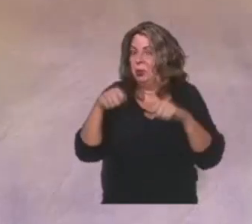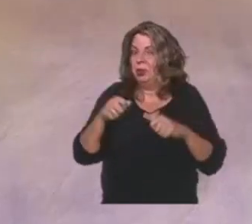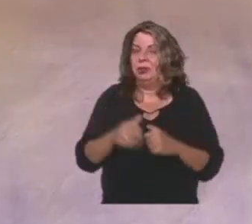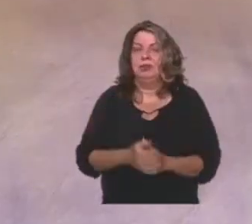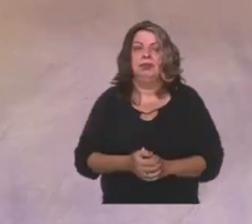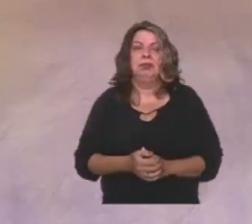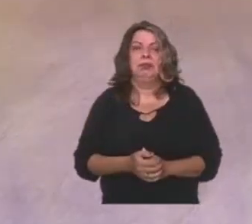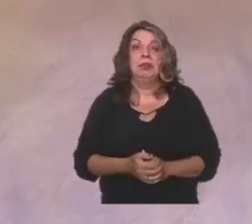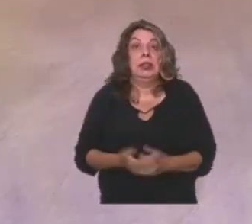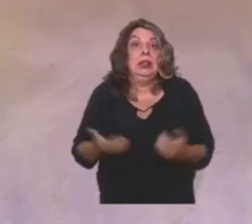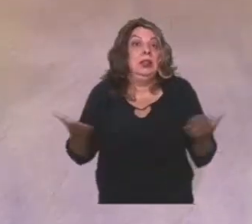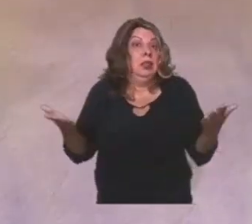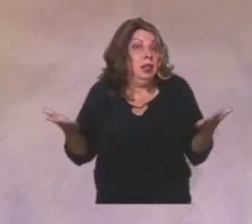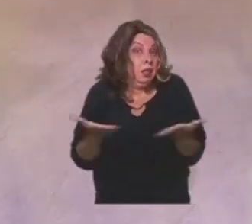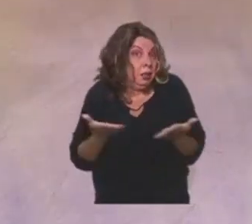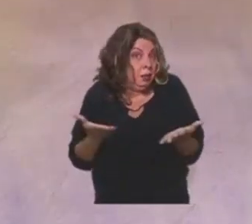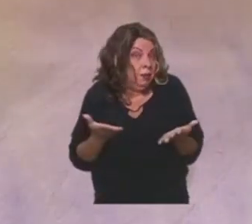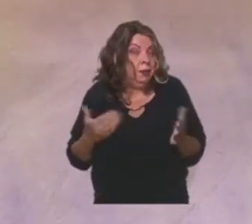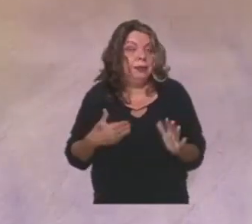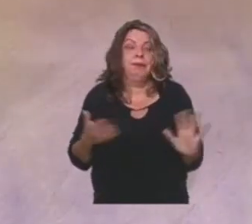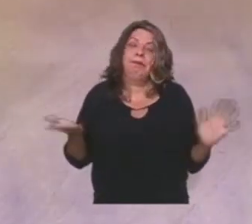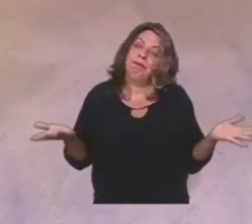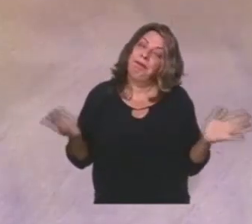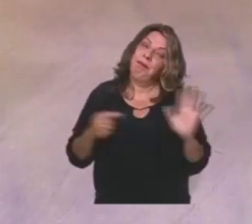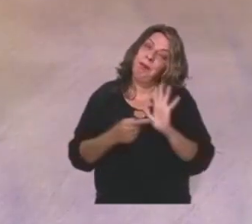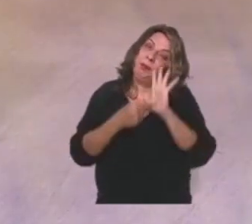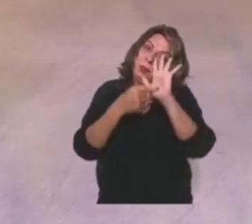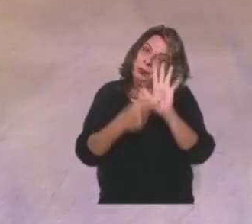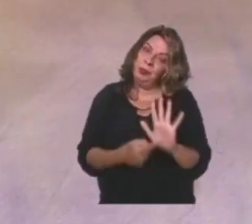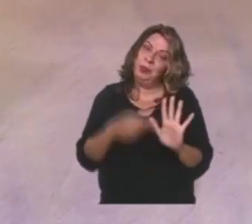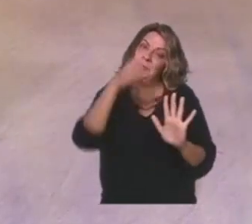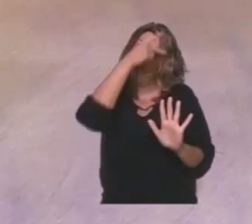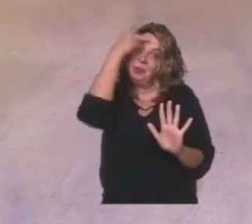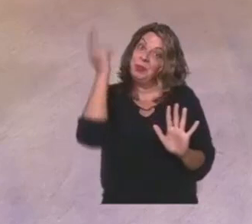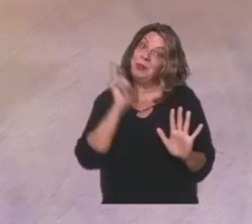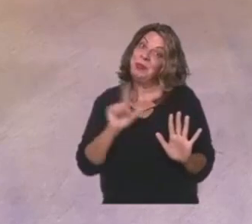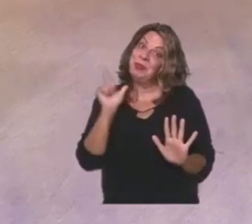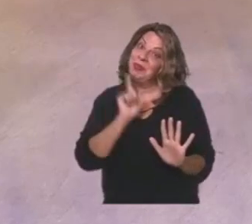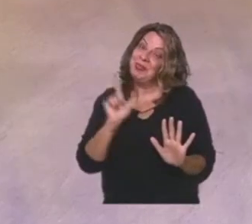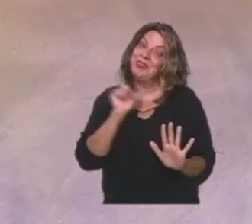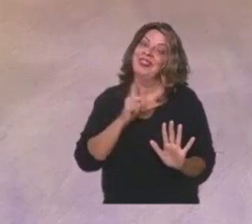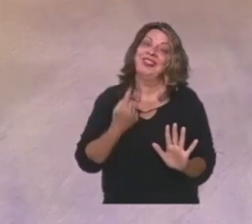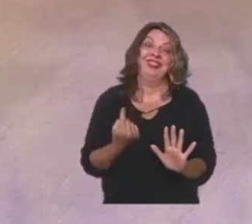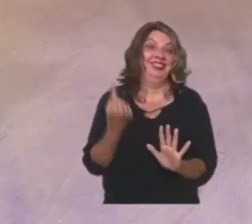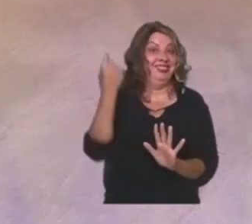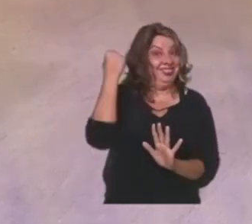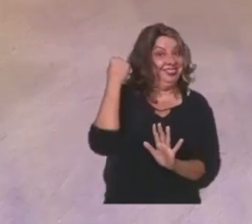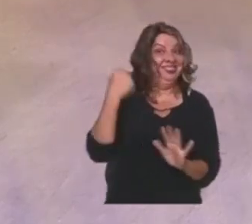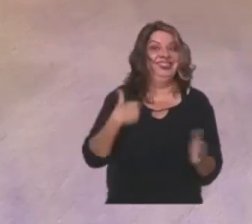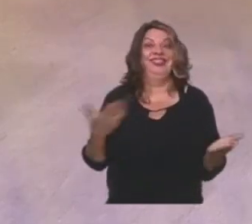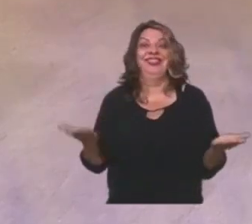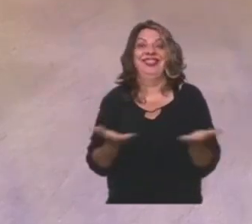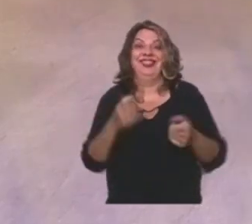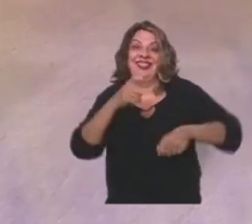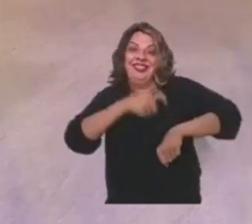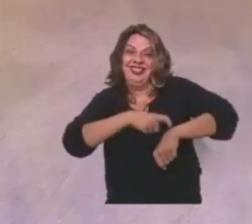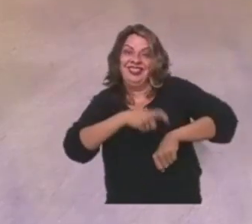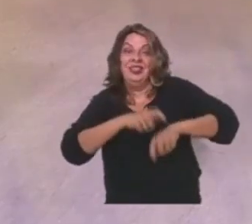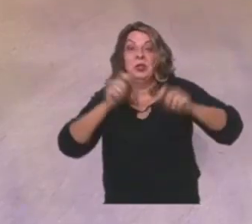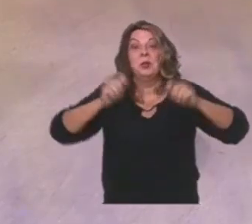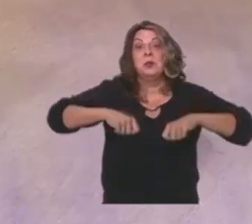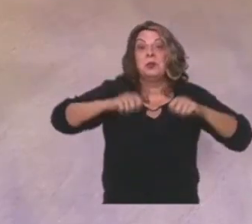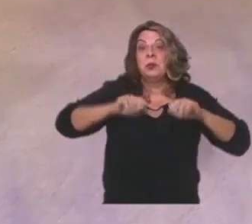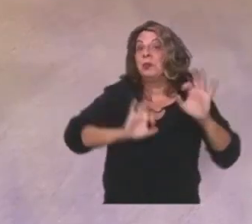é o seguinte, nós começamos mostrando a alegria de quem já faturou. Agora é hora da gente